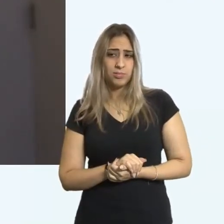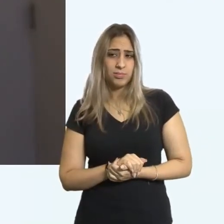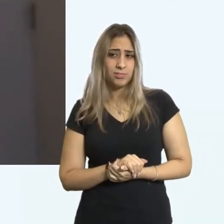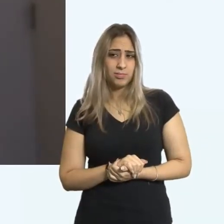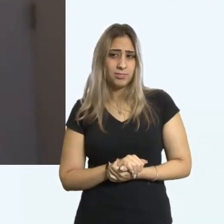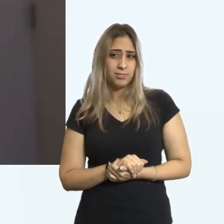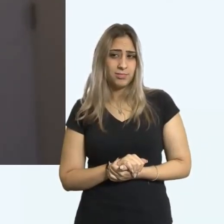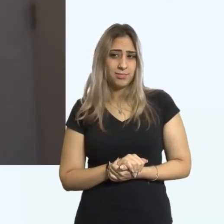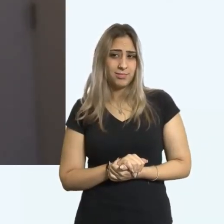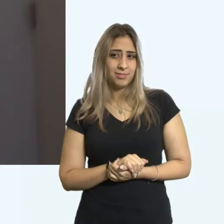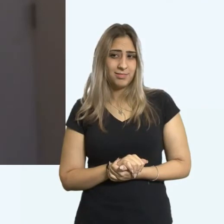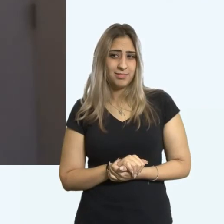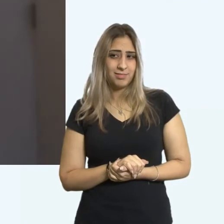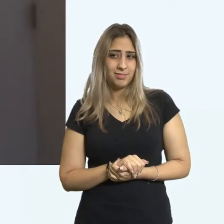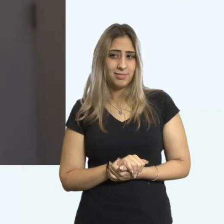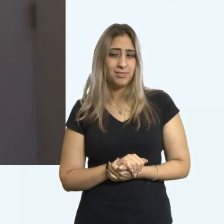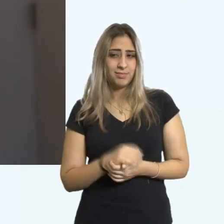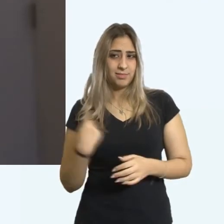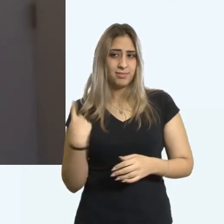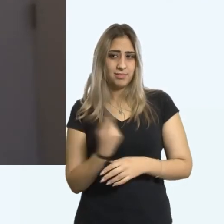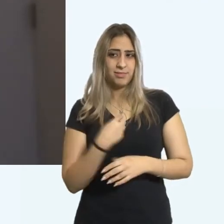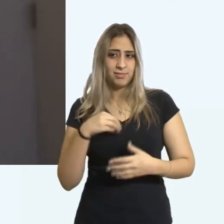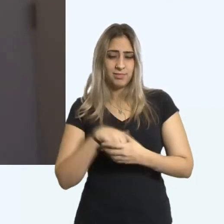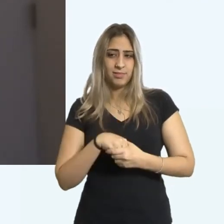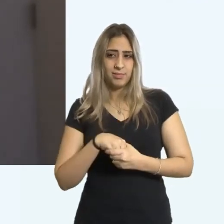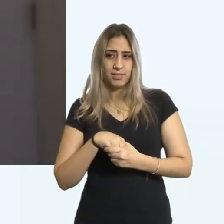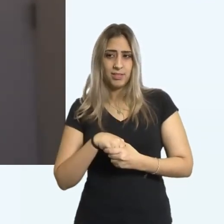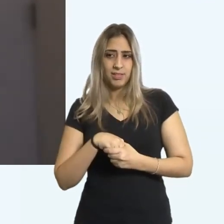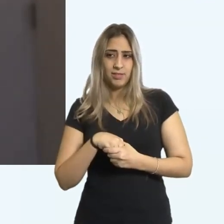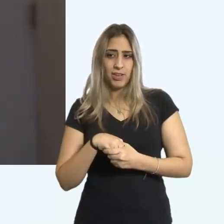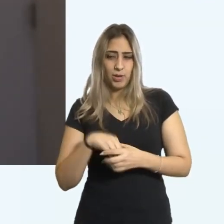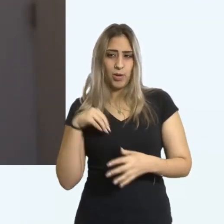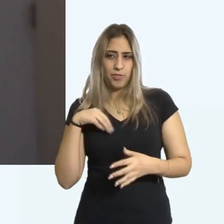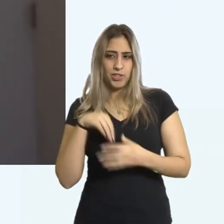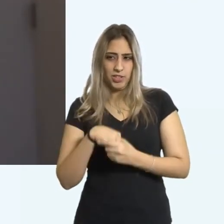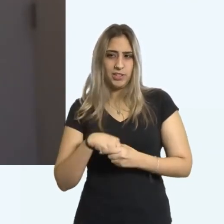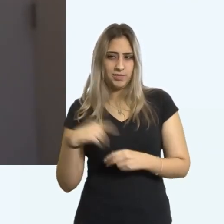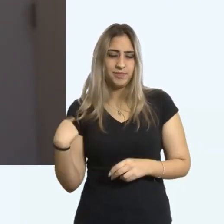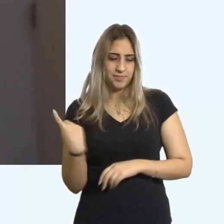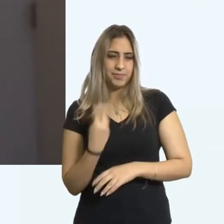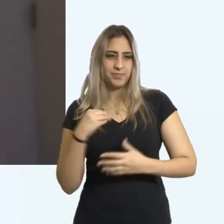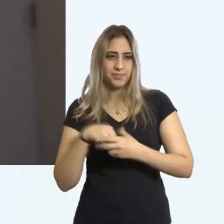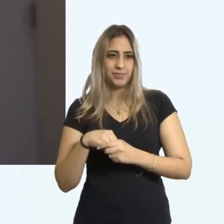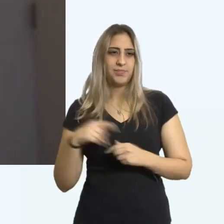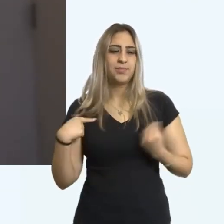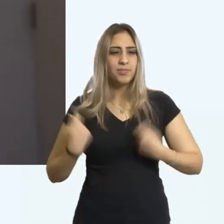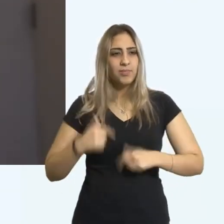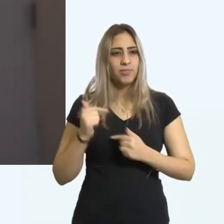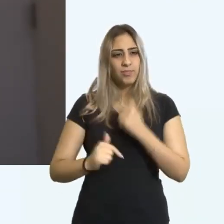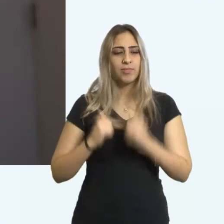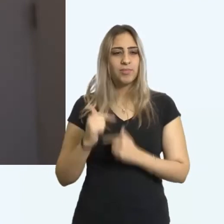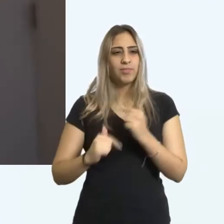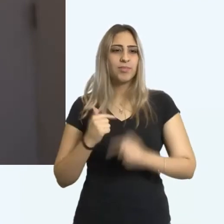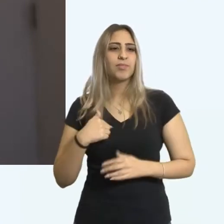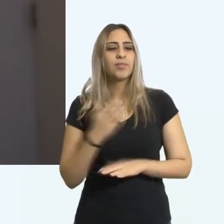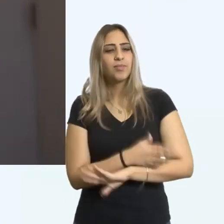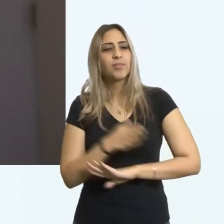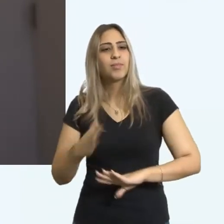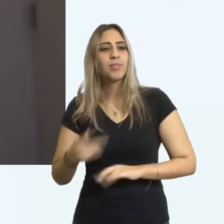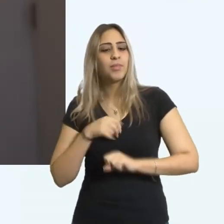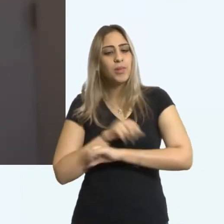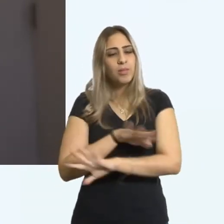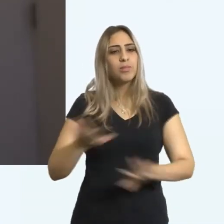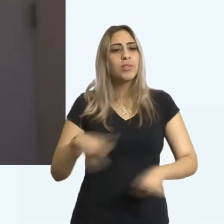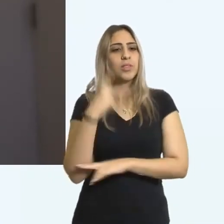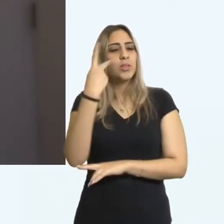quero agradecer imensamente né dedicação de cada estudante agradecer seus posicionamentos a partilha